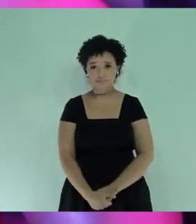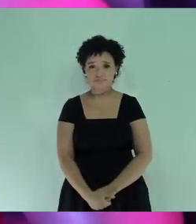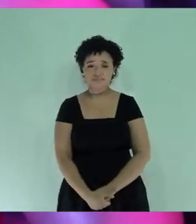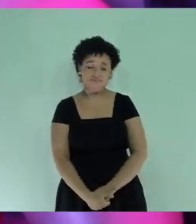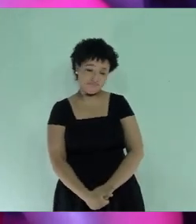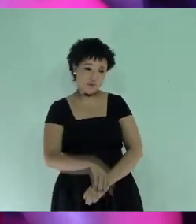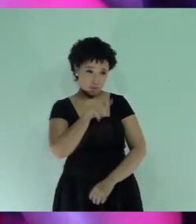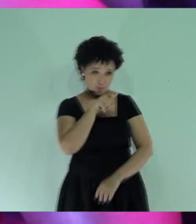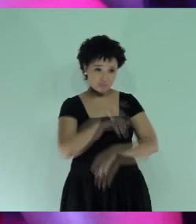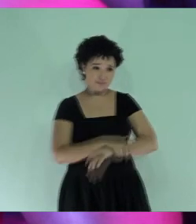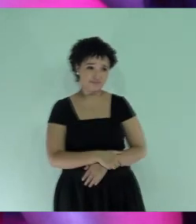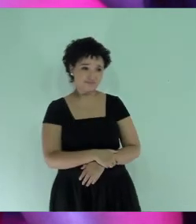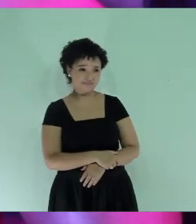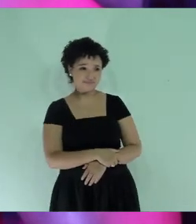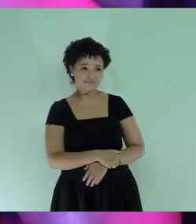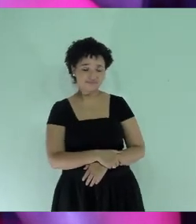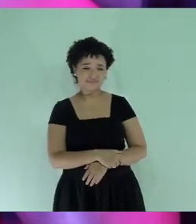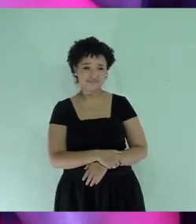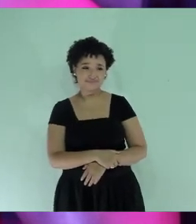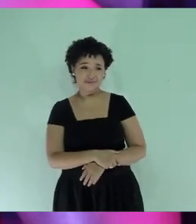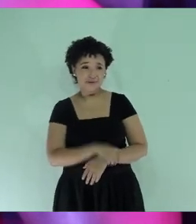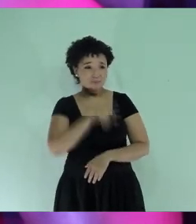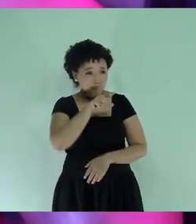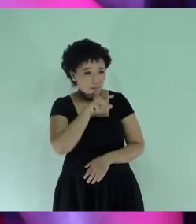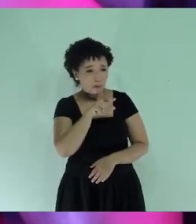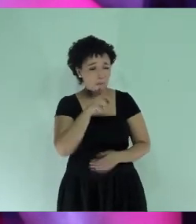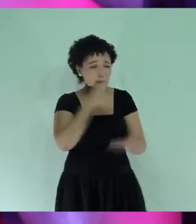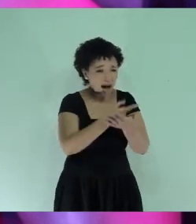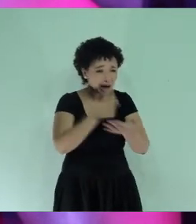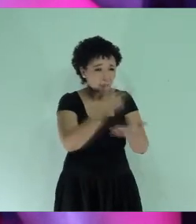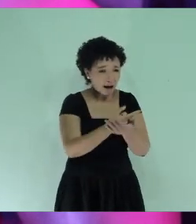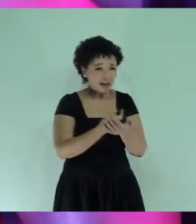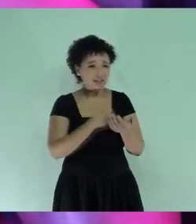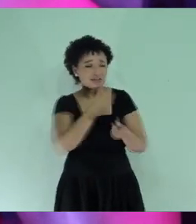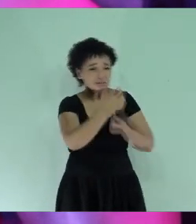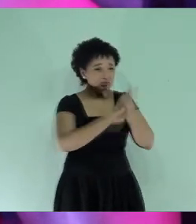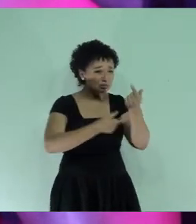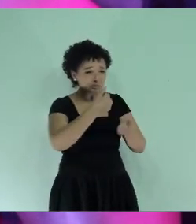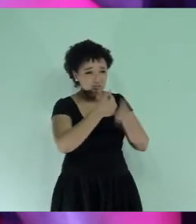Madame, essa cisnormatividade, esse padrão imposto é um vírus.